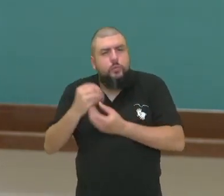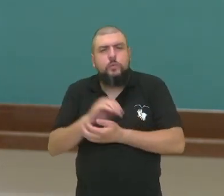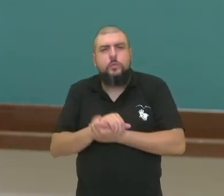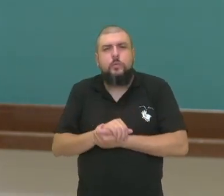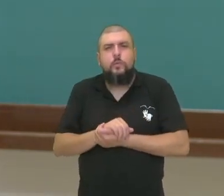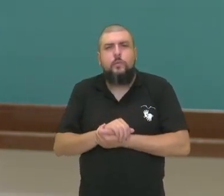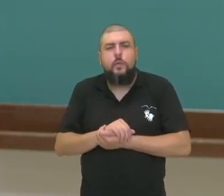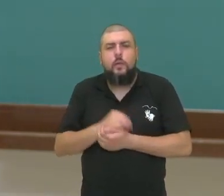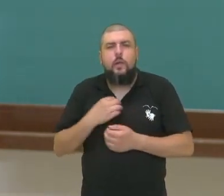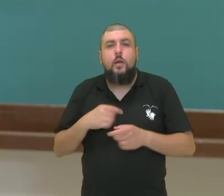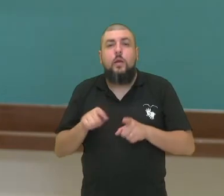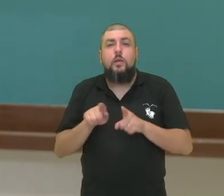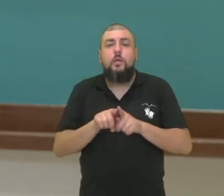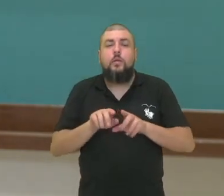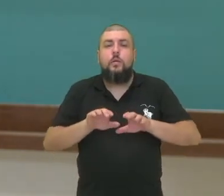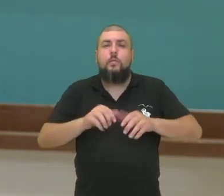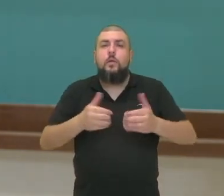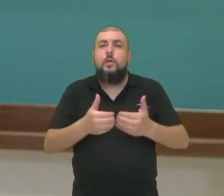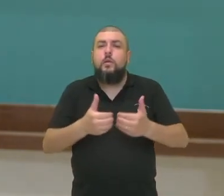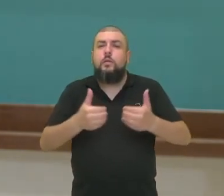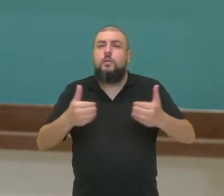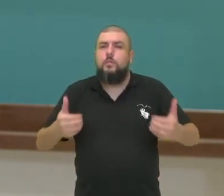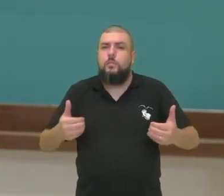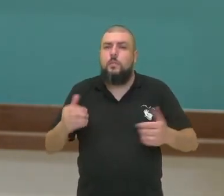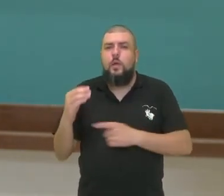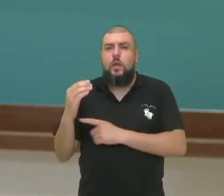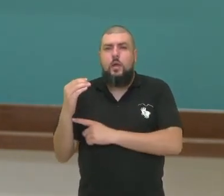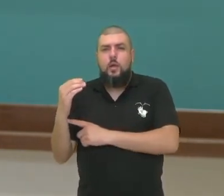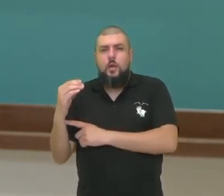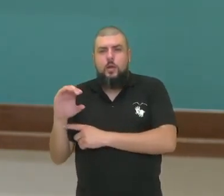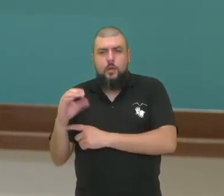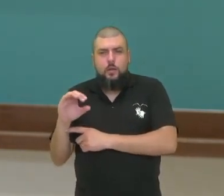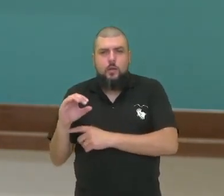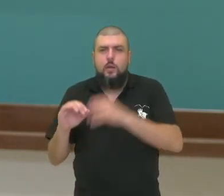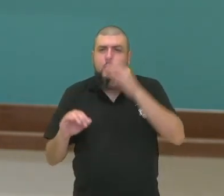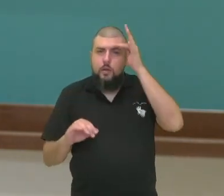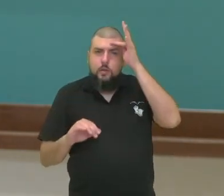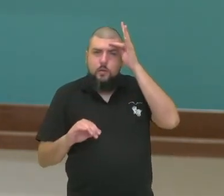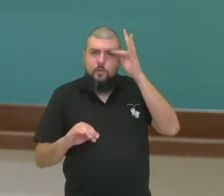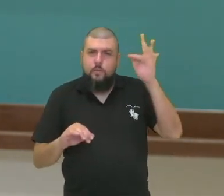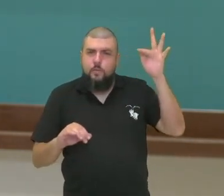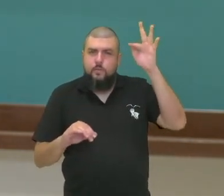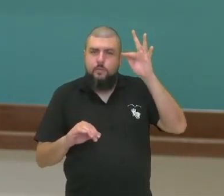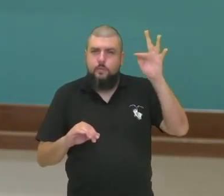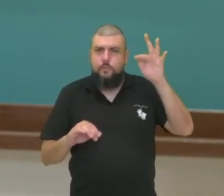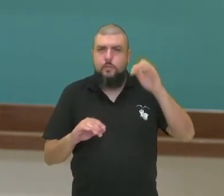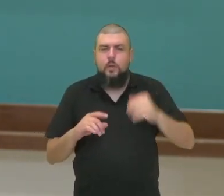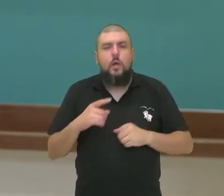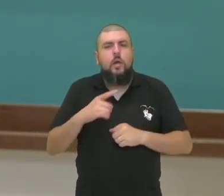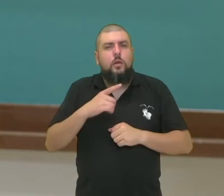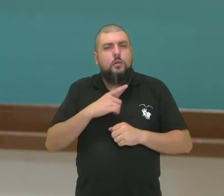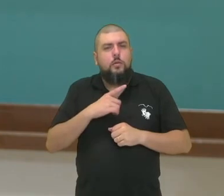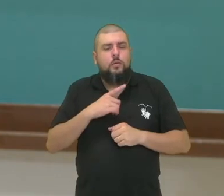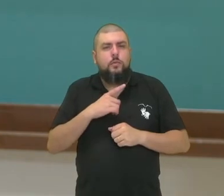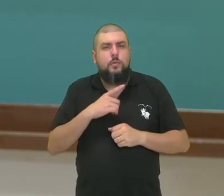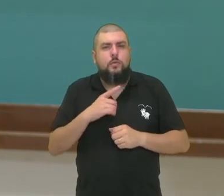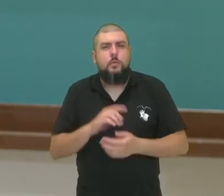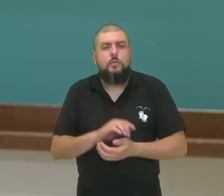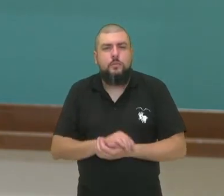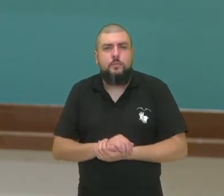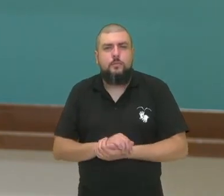entre ciência e filosofia. A gente vai experimentar no século XVII uma ruptura entre ciência